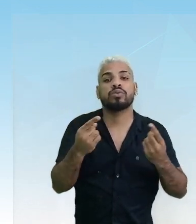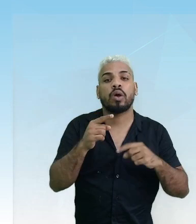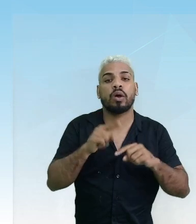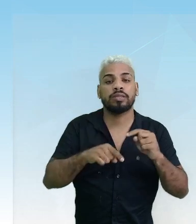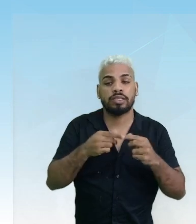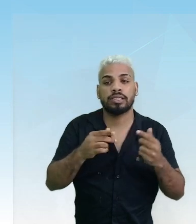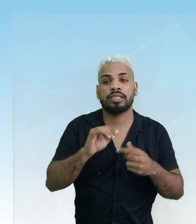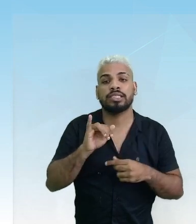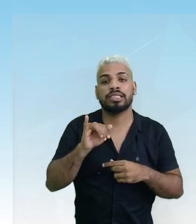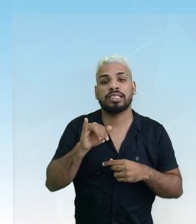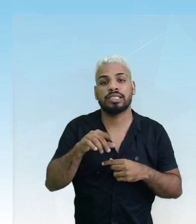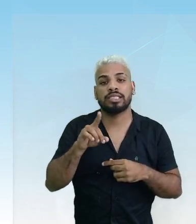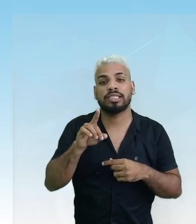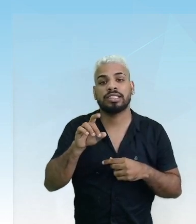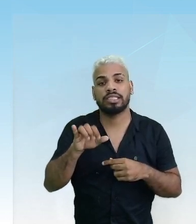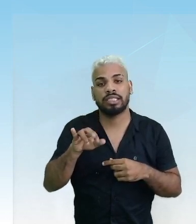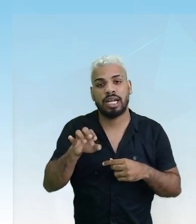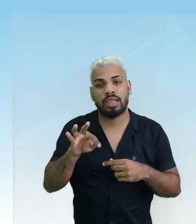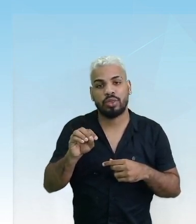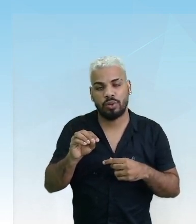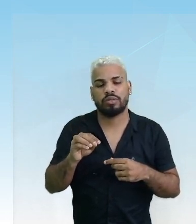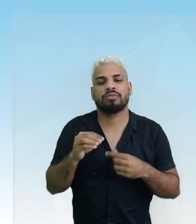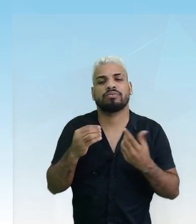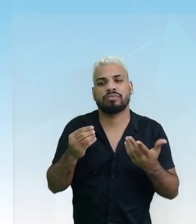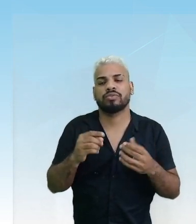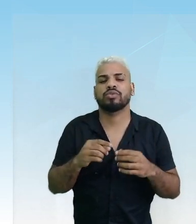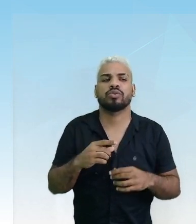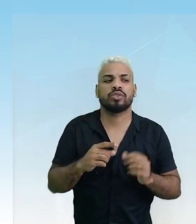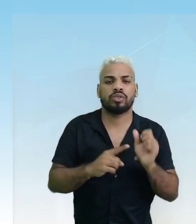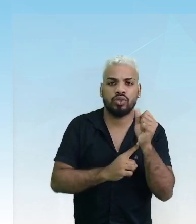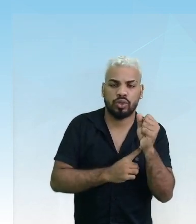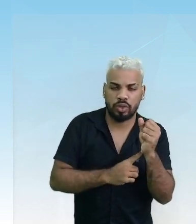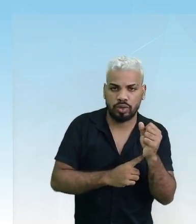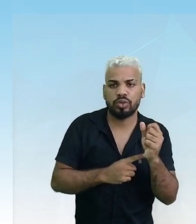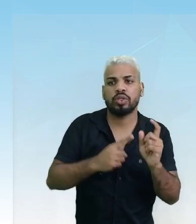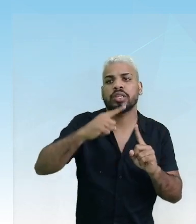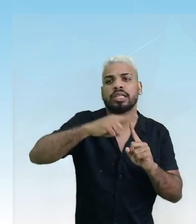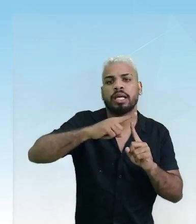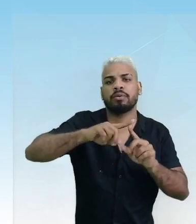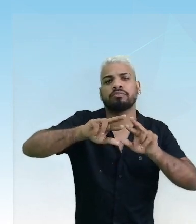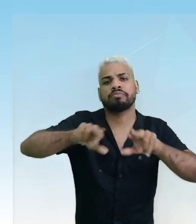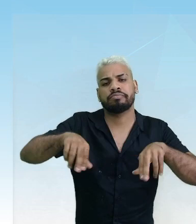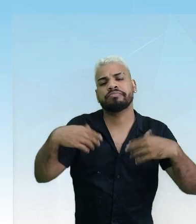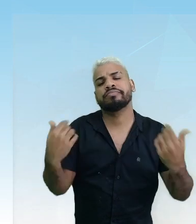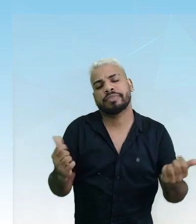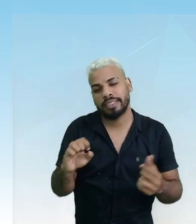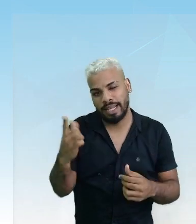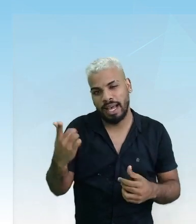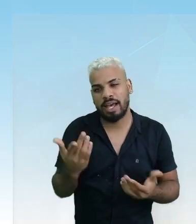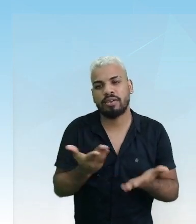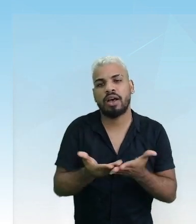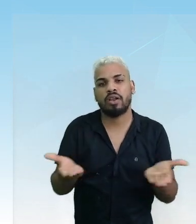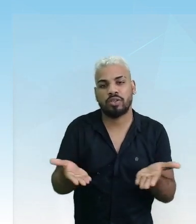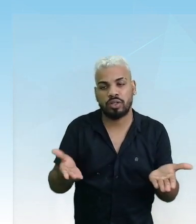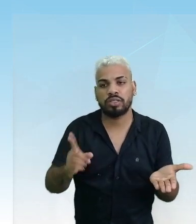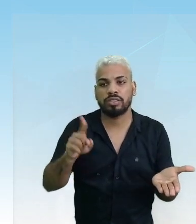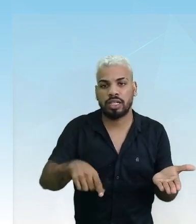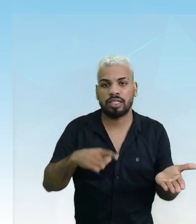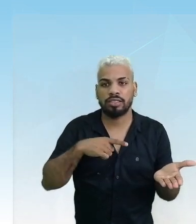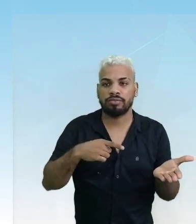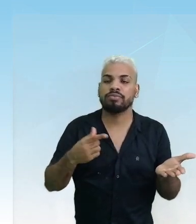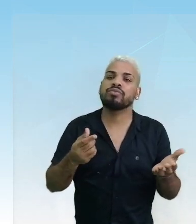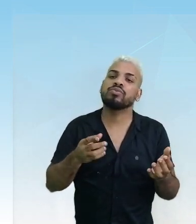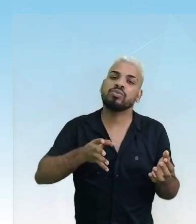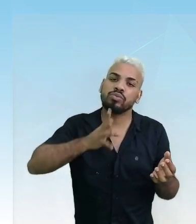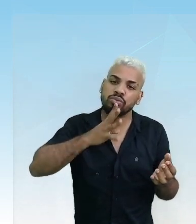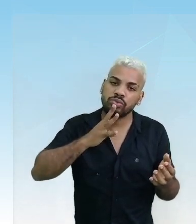indireto? Então, vejam só, até agora nós vimos sujeito e os tipos. Claro que na aula de hoje é esse panorama que nós